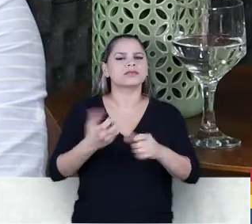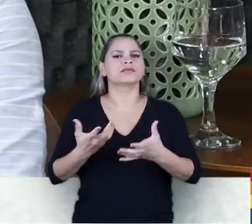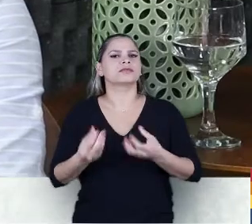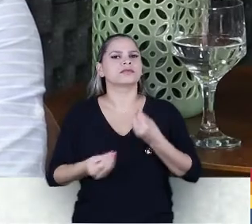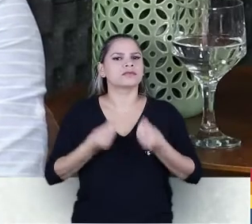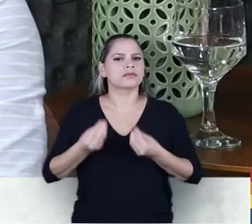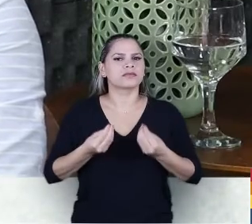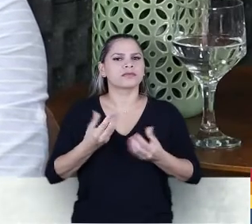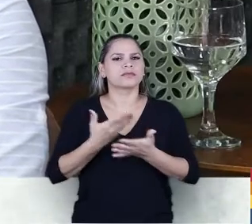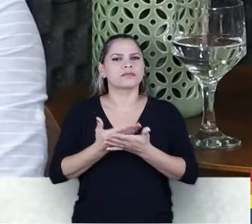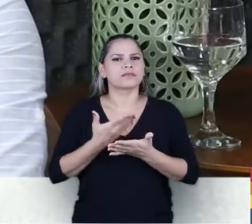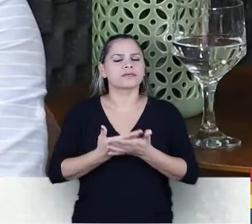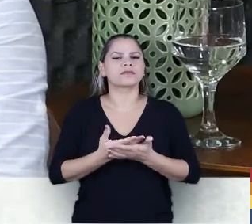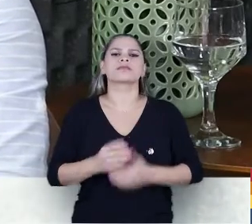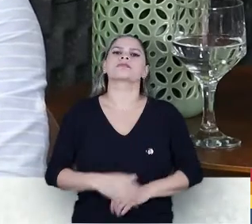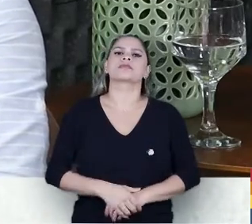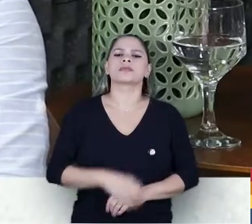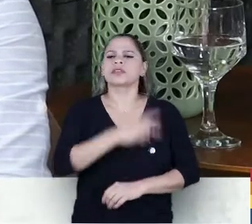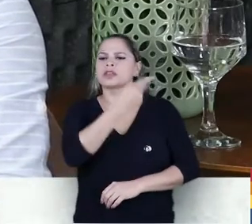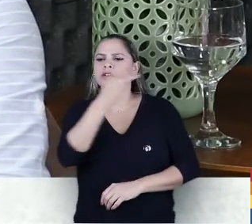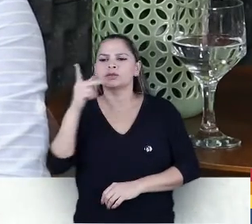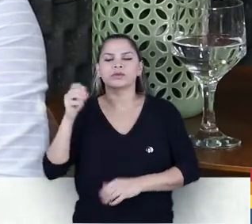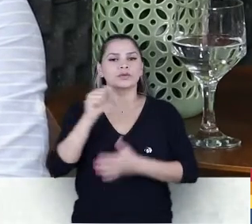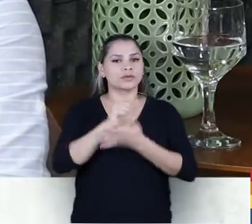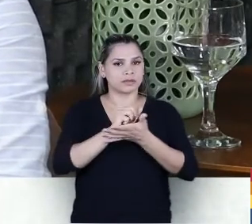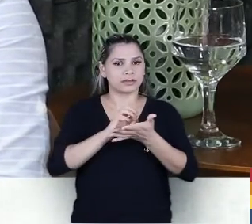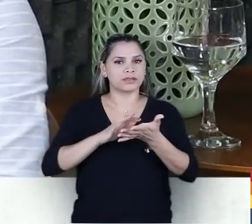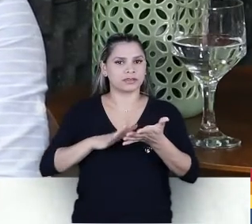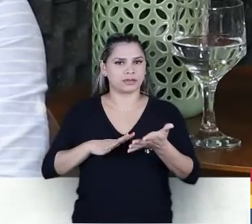médio. Para a arte,